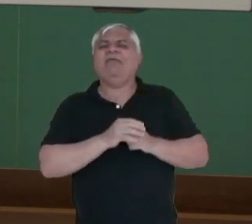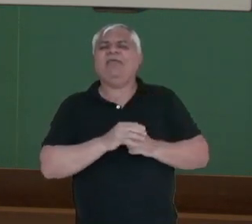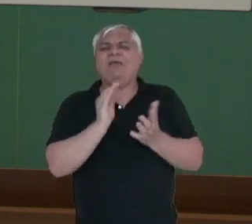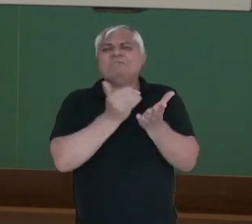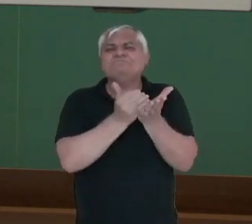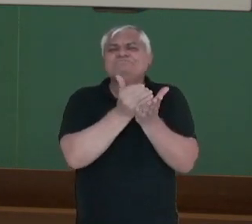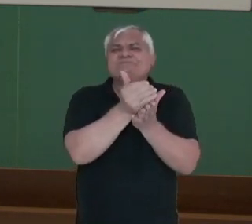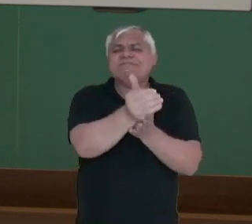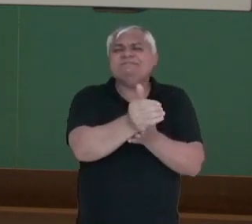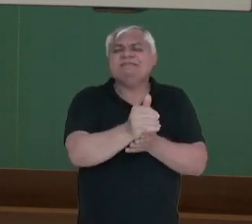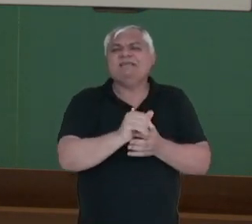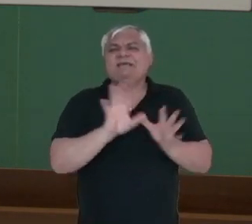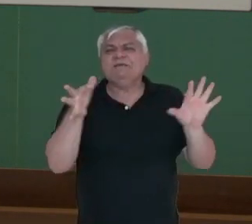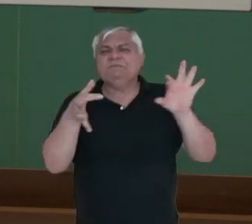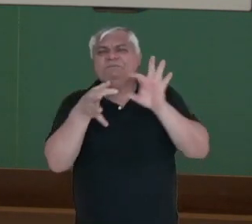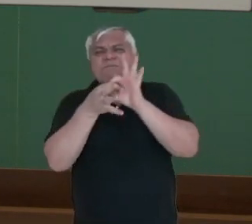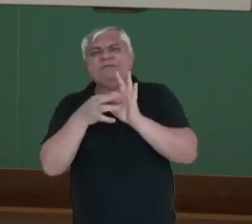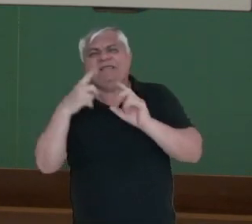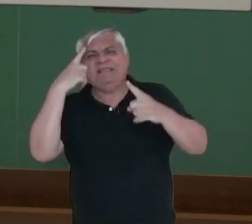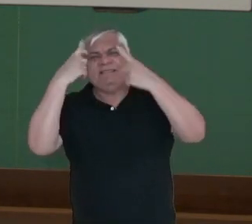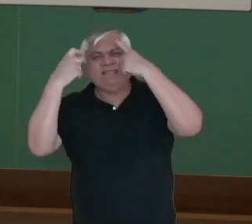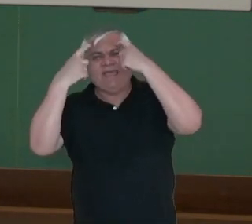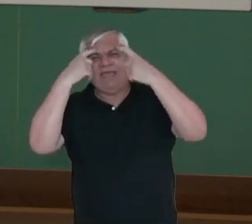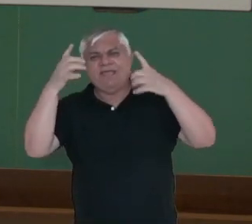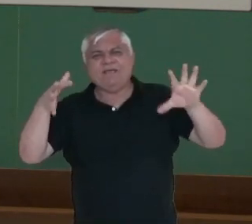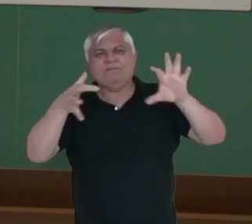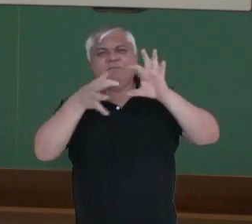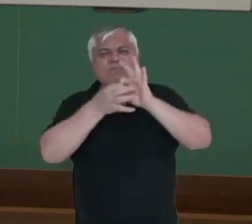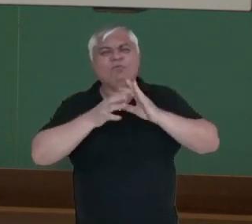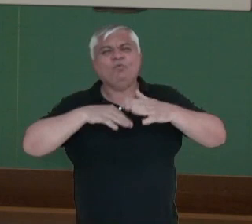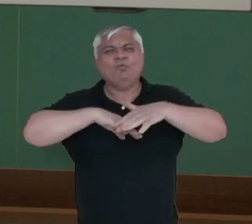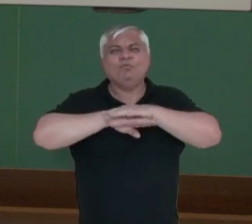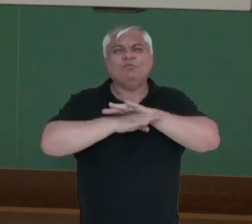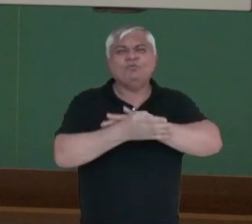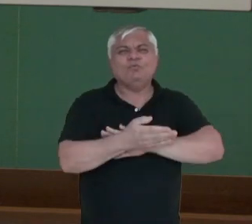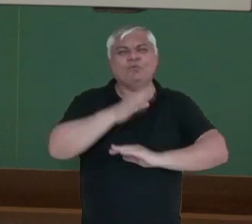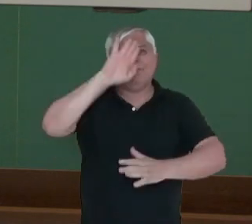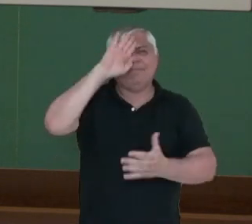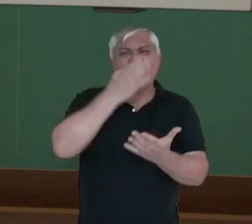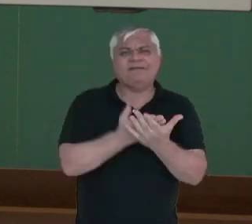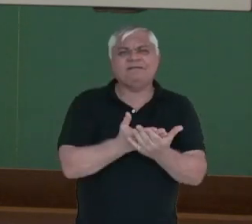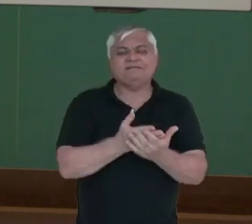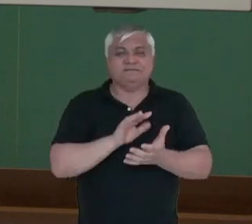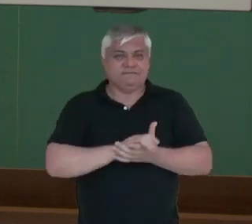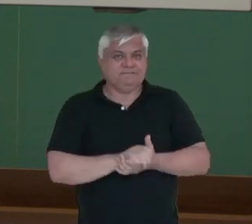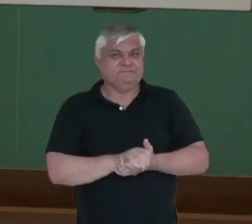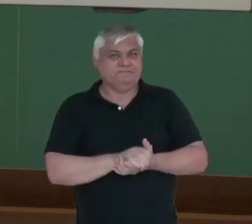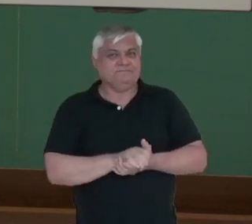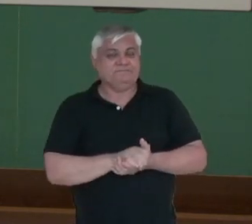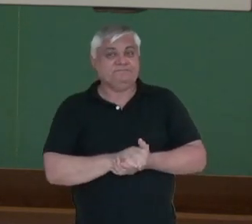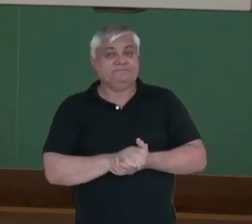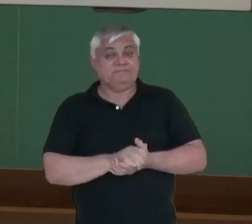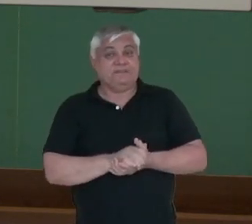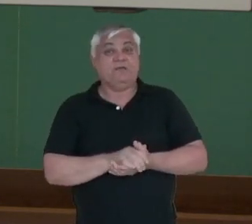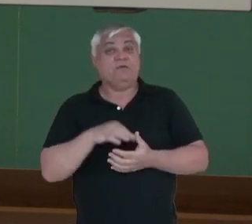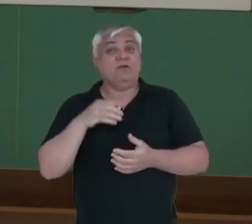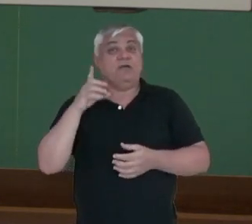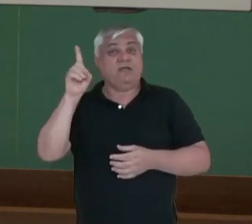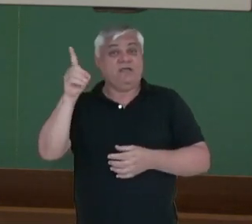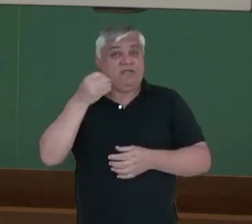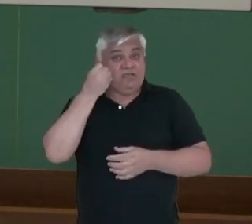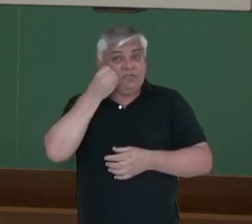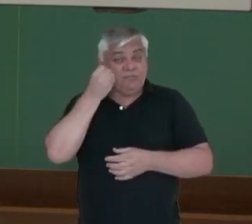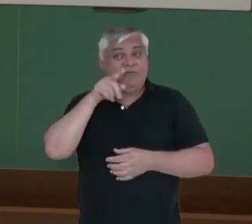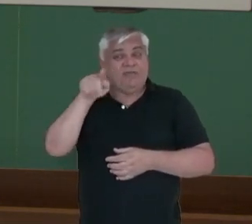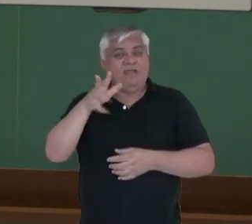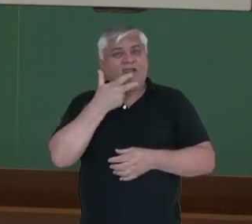de associação de ideia por hábito e crença? O que o Hume defende é a ideia de que,